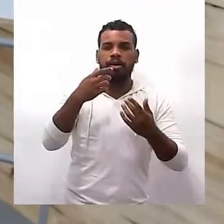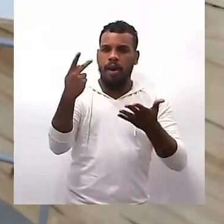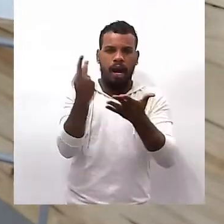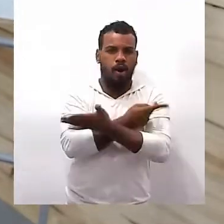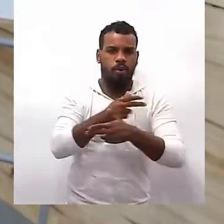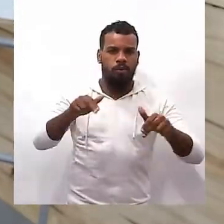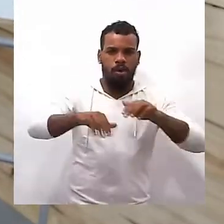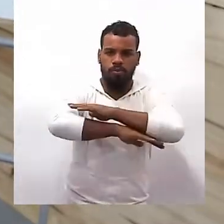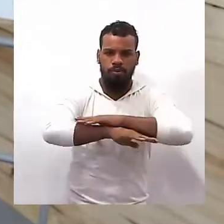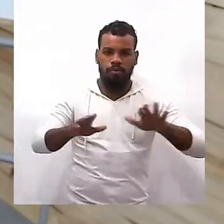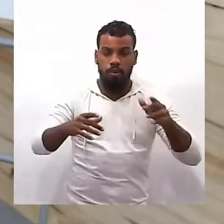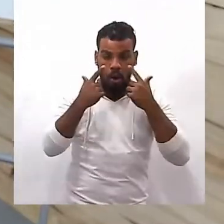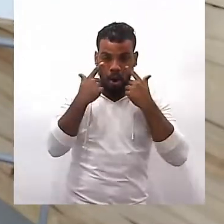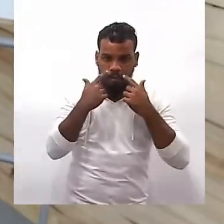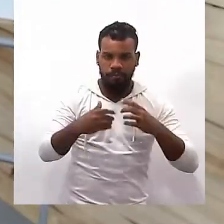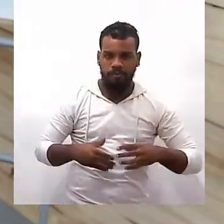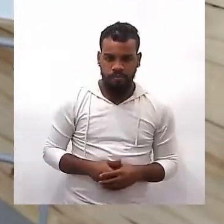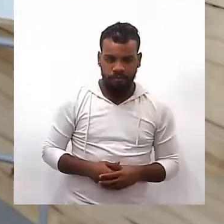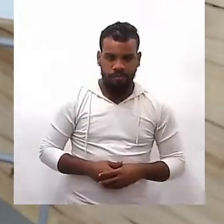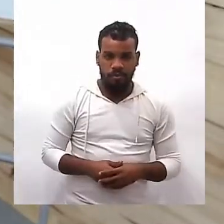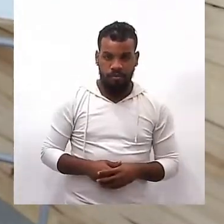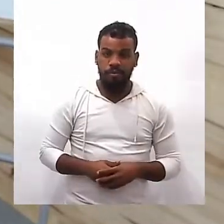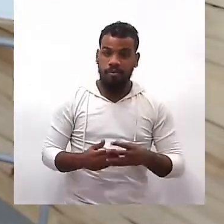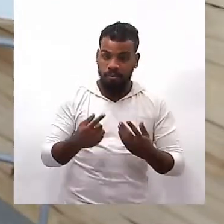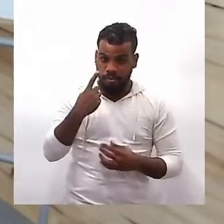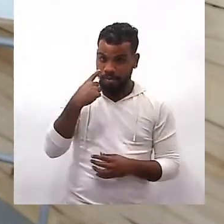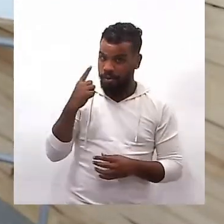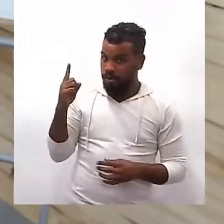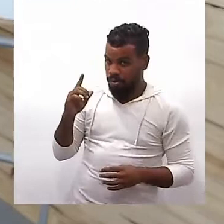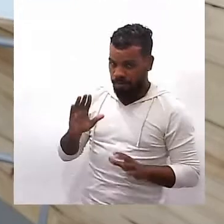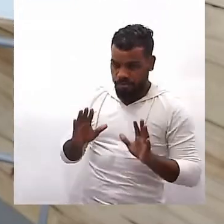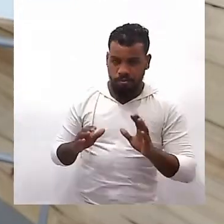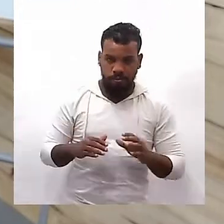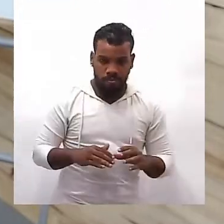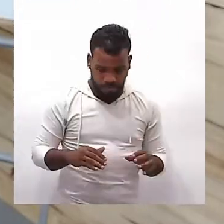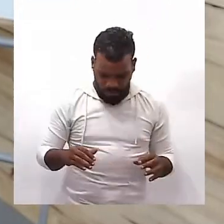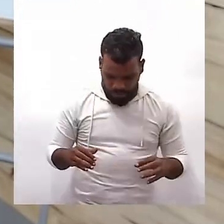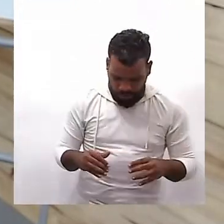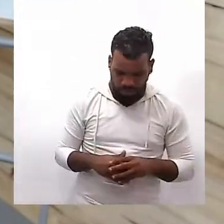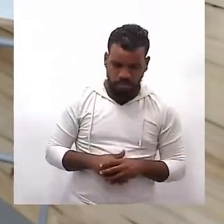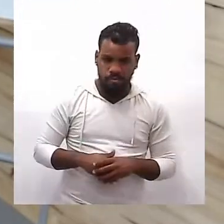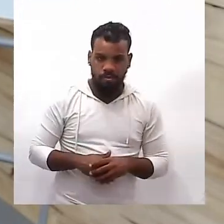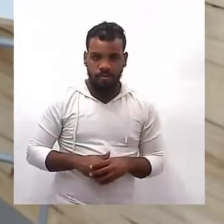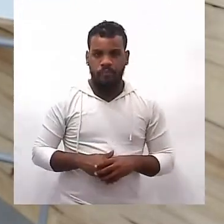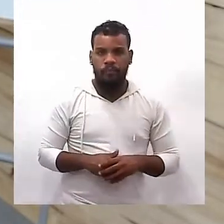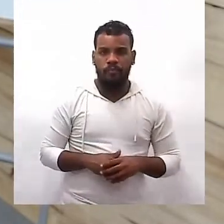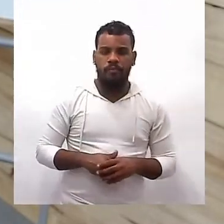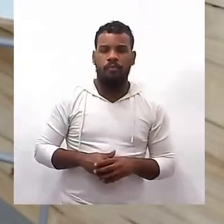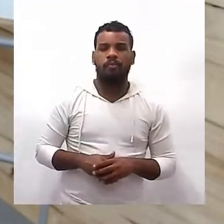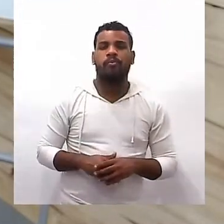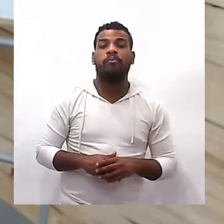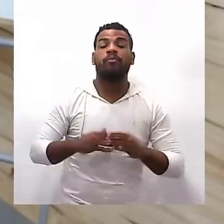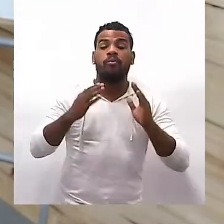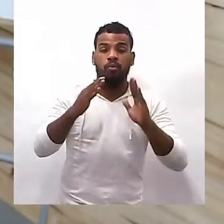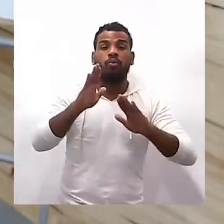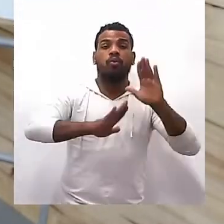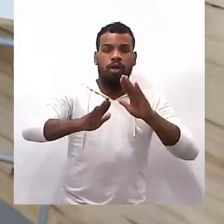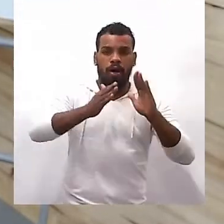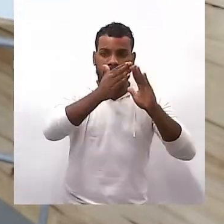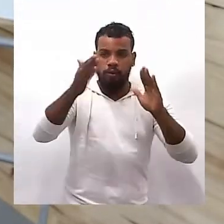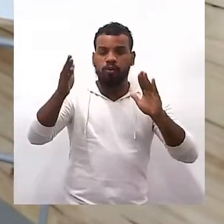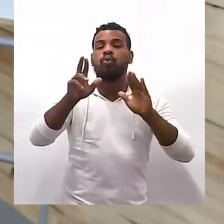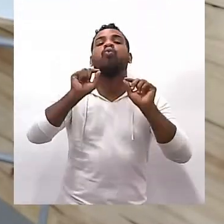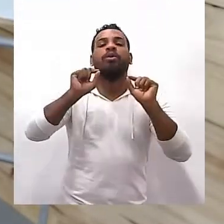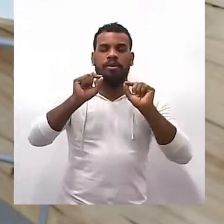questão de fermentação. Olha para mim, viu, menino? Ei, larga o caderno. Agora é hora de olhar para mim. Vê. Cuidado com o processo que vai ser chamado assim,